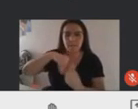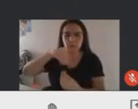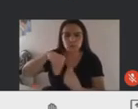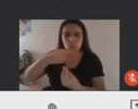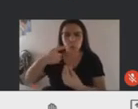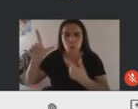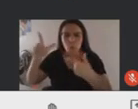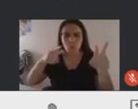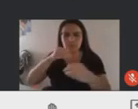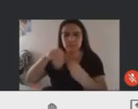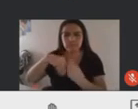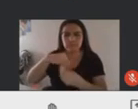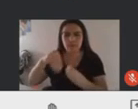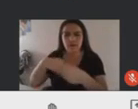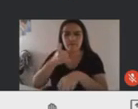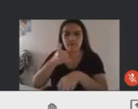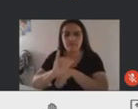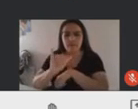com adulterantes.